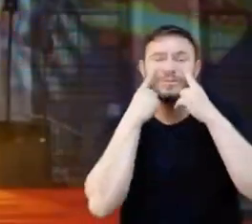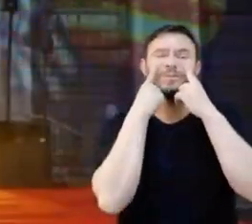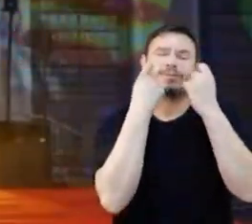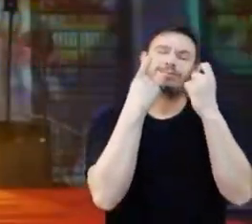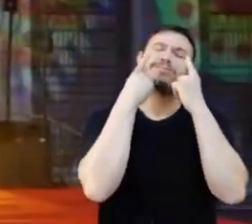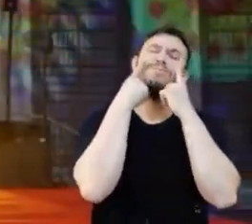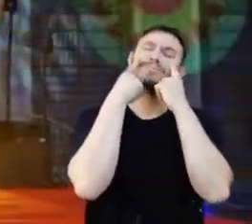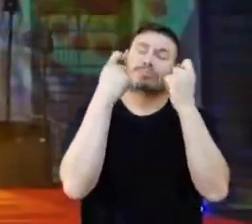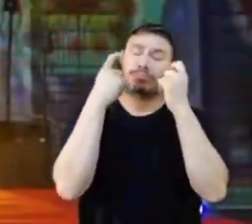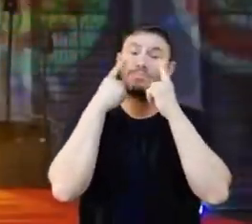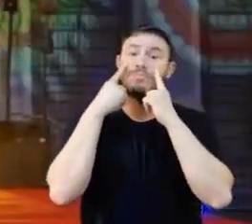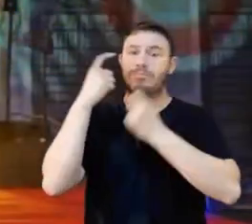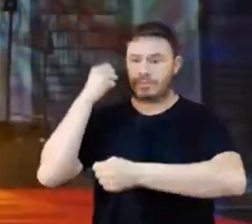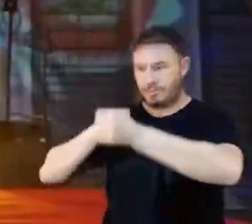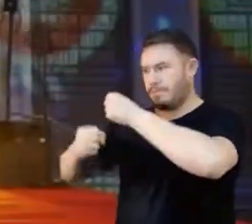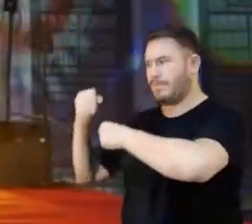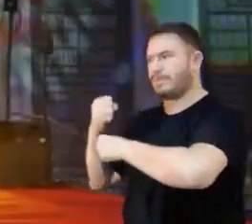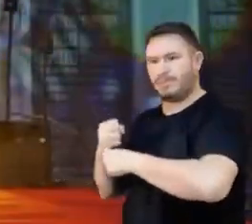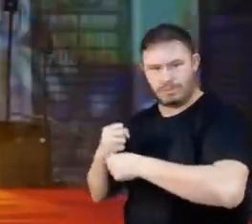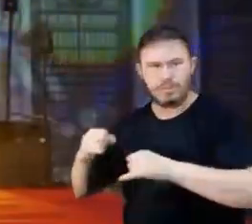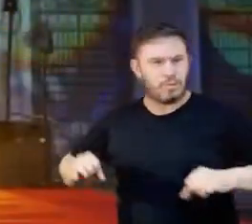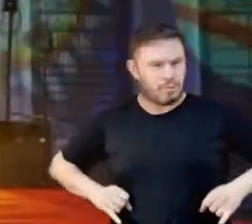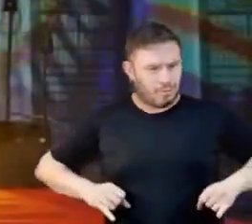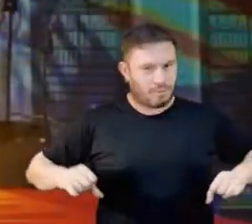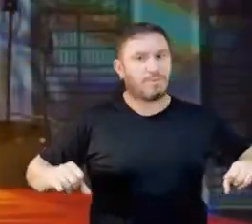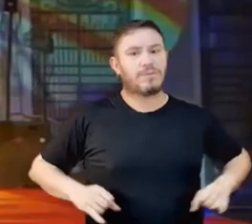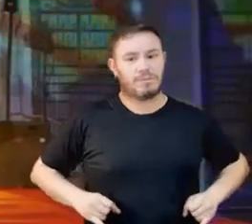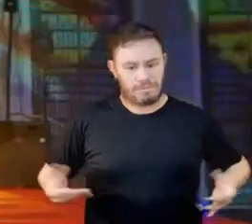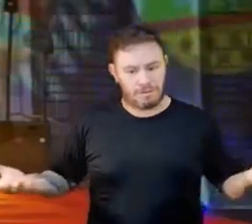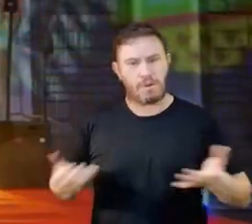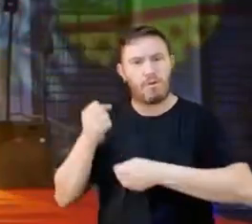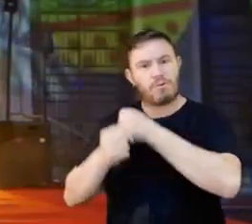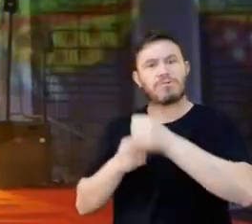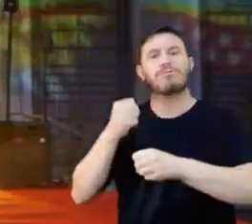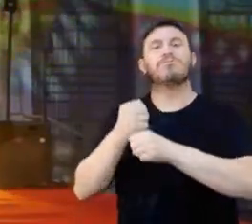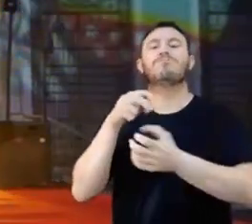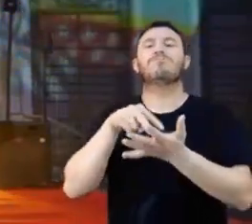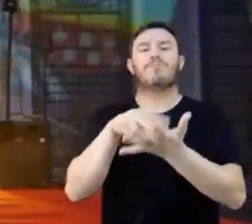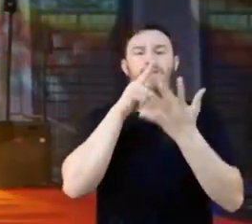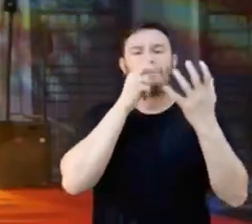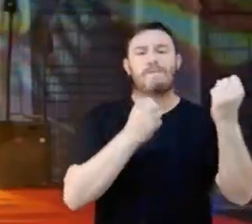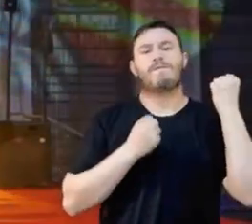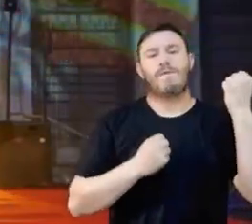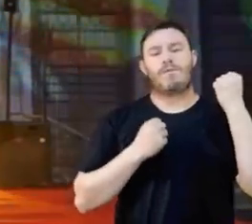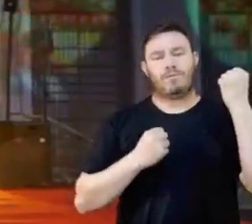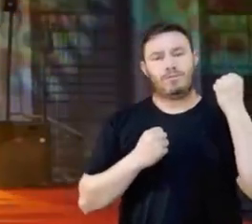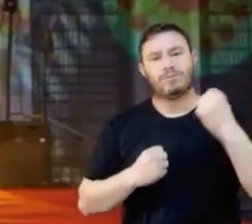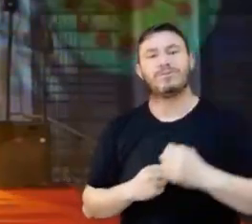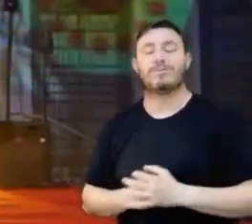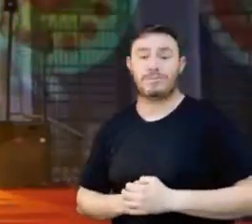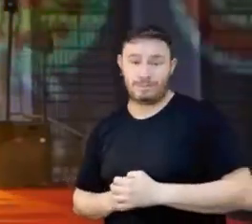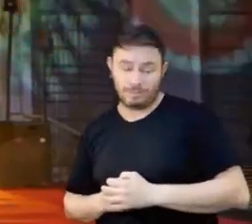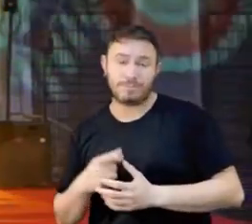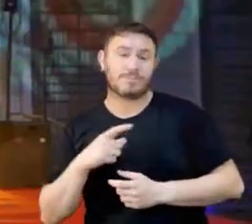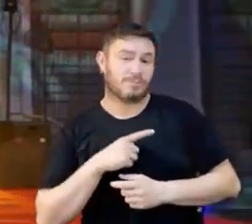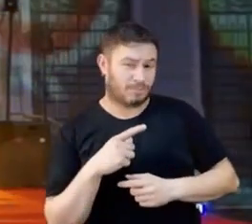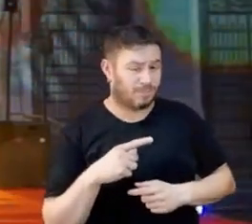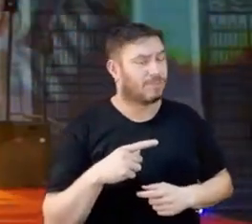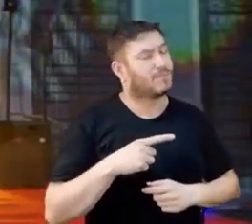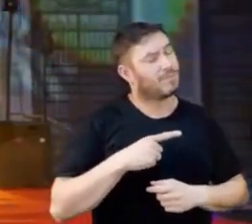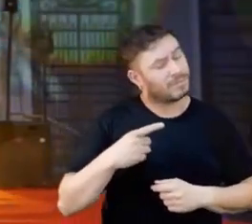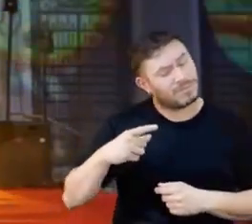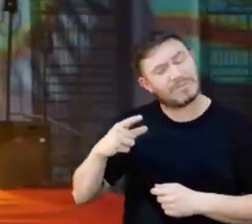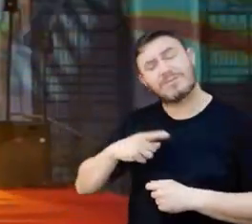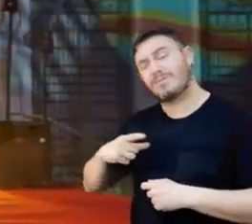tenho chorado pra cachorro. Ano passado eu morri, mas esse ano eu não